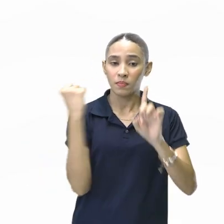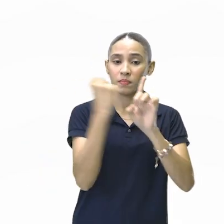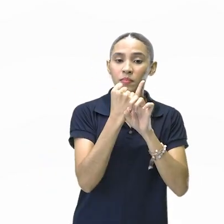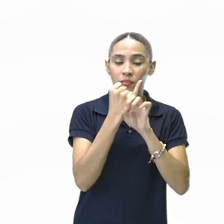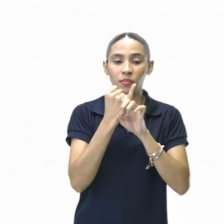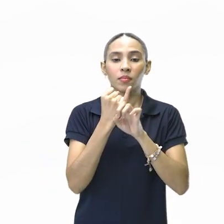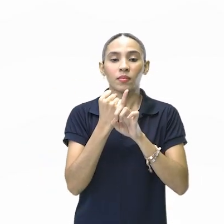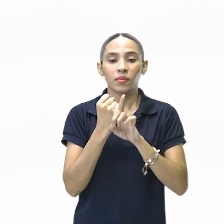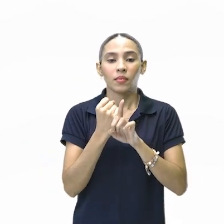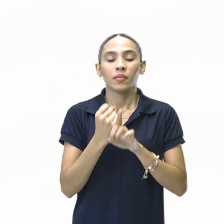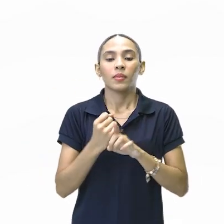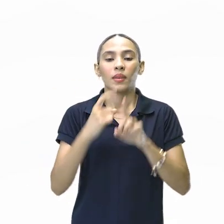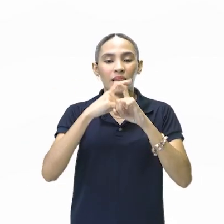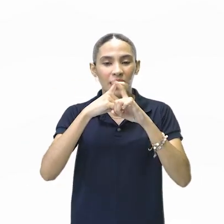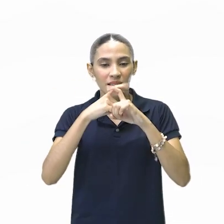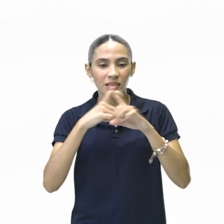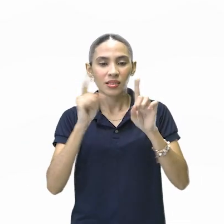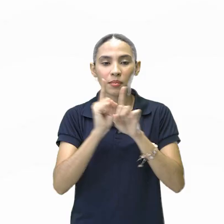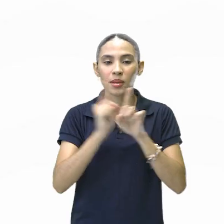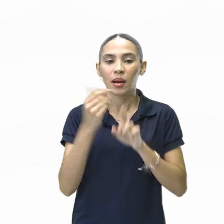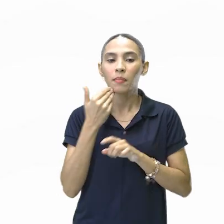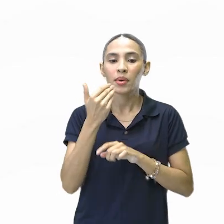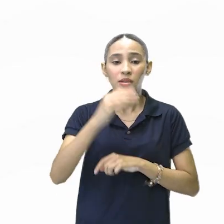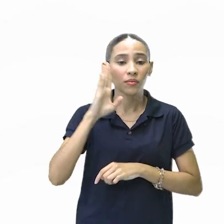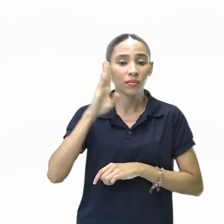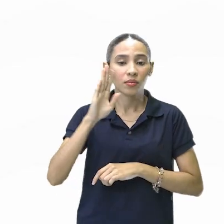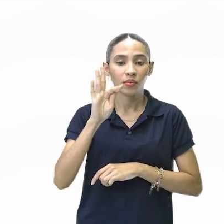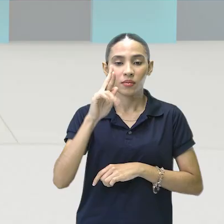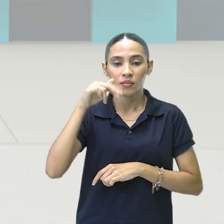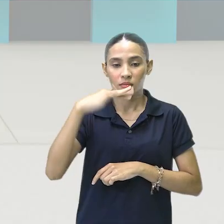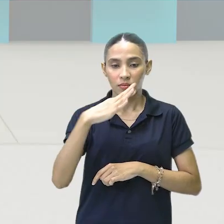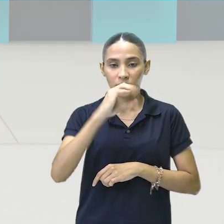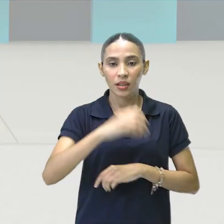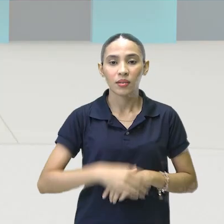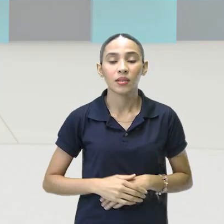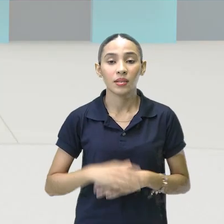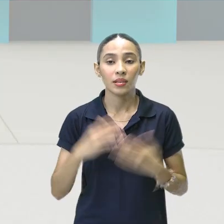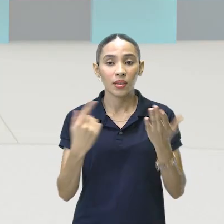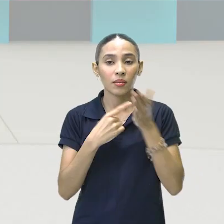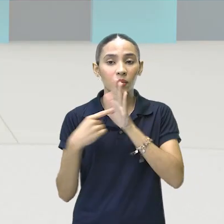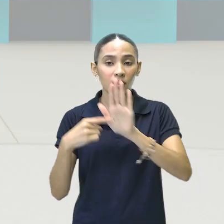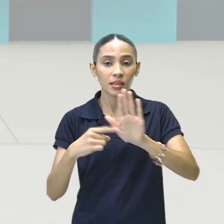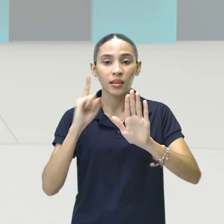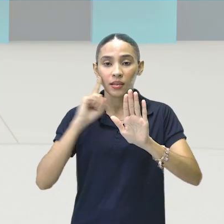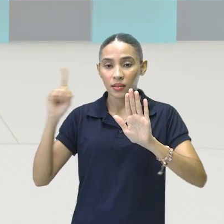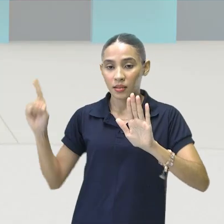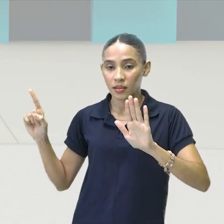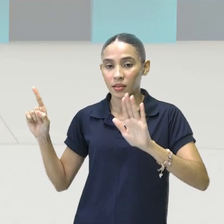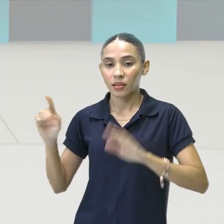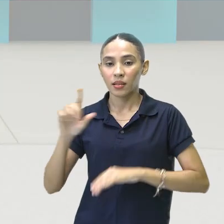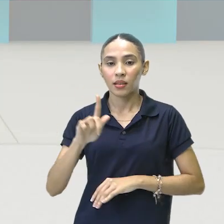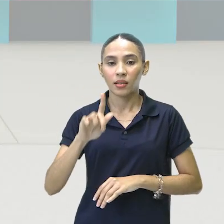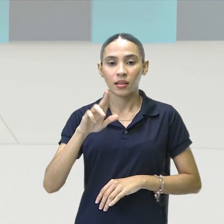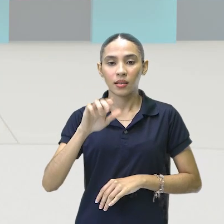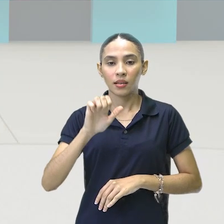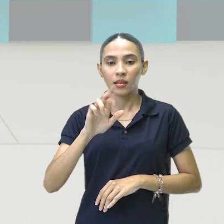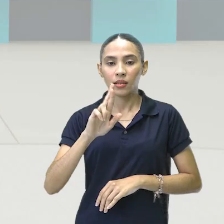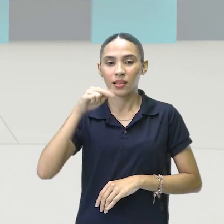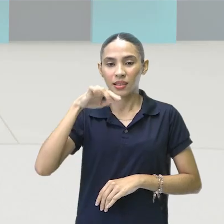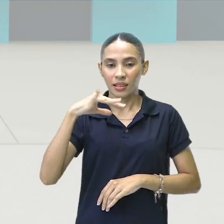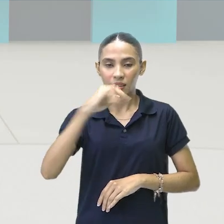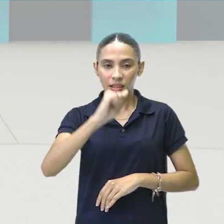pela aviação nazista a pedido do general Franco. E vamos mostrar a obra aqui, Guernica, de Pablo